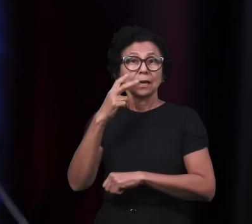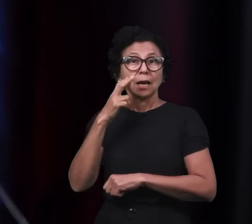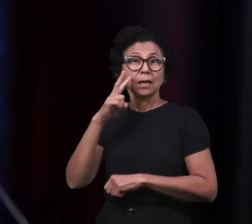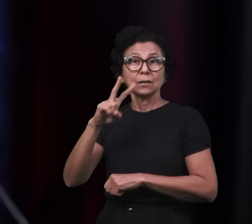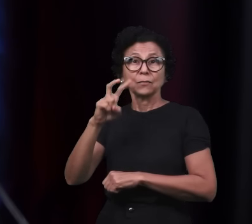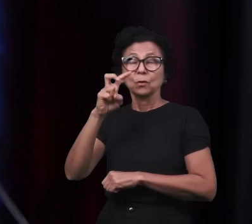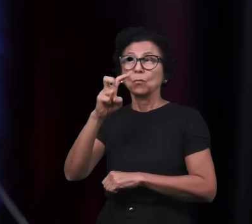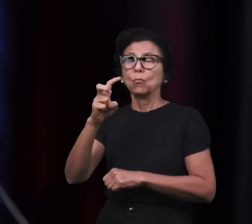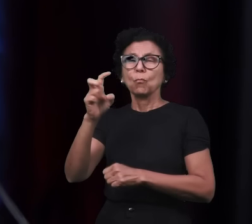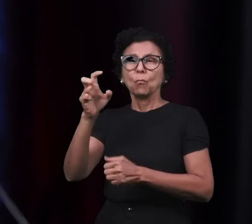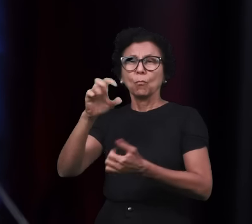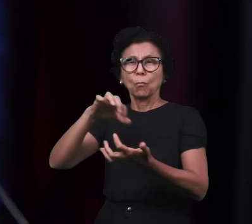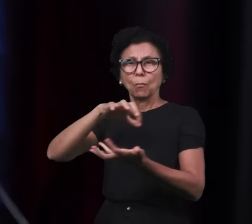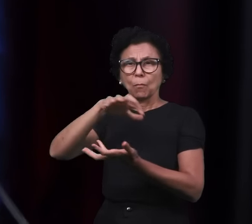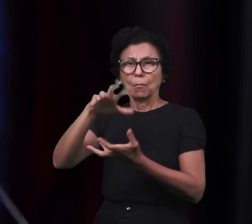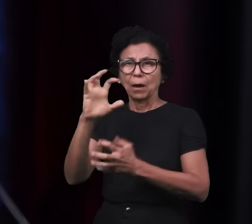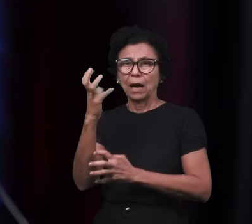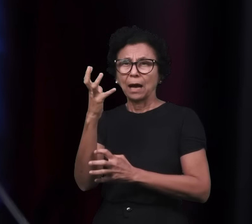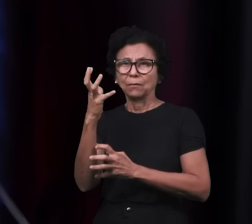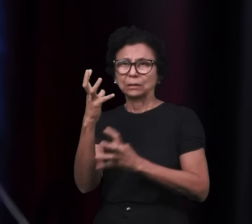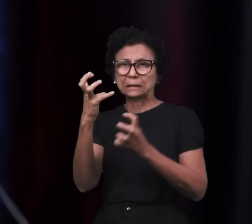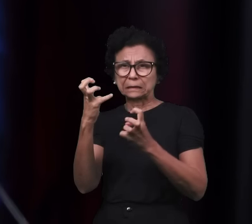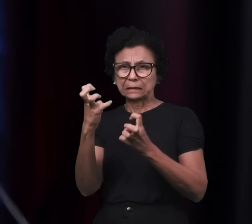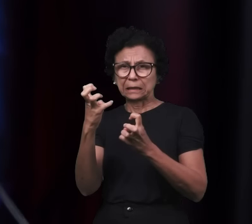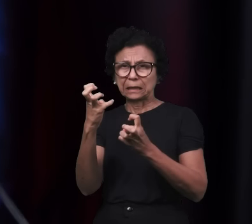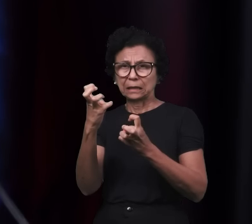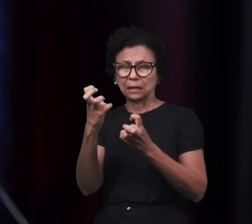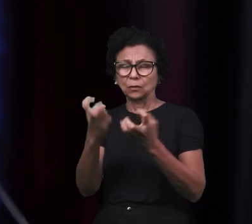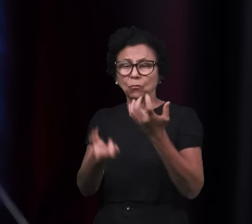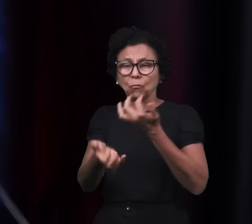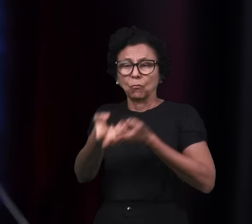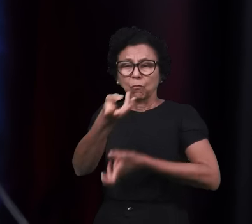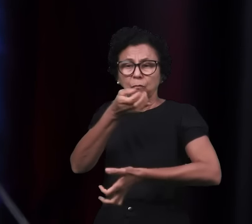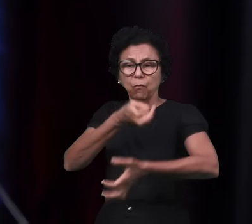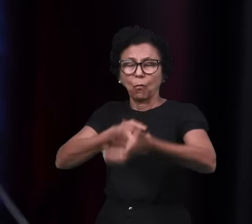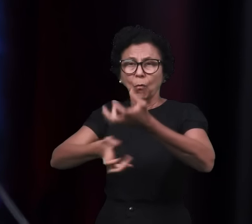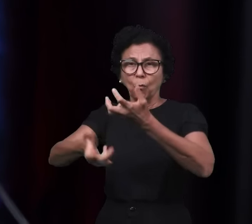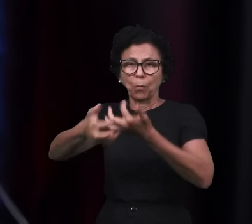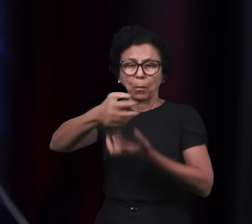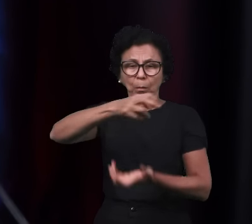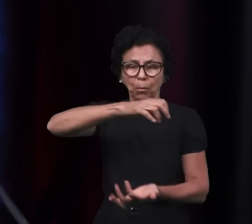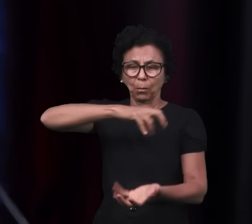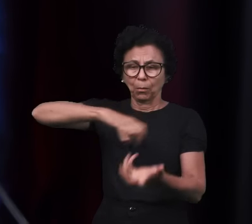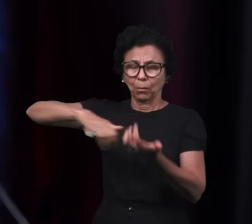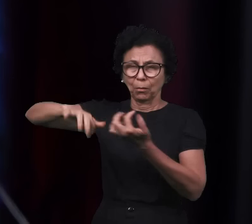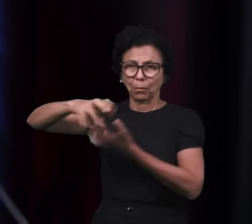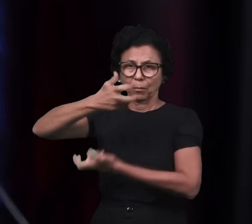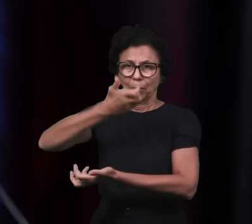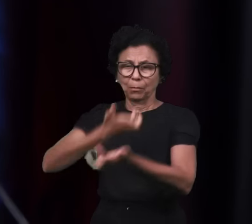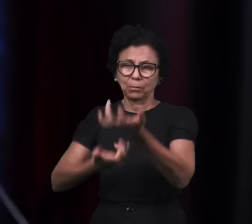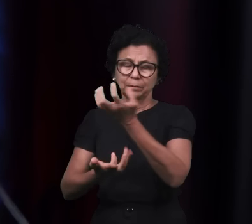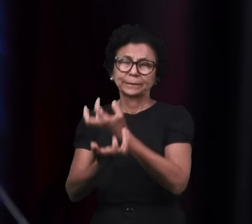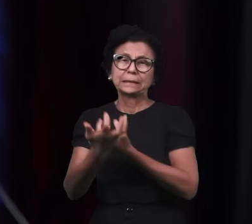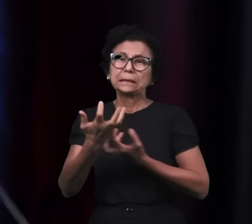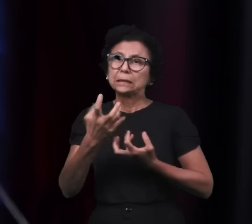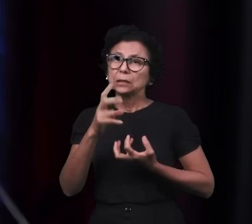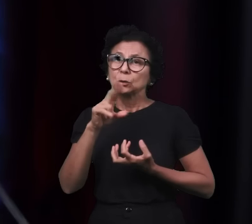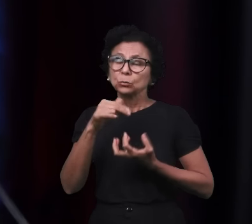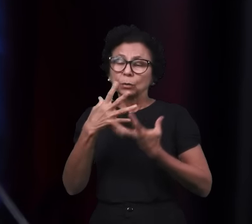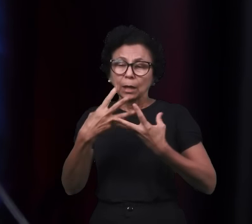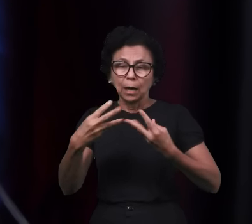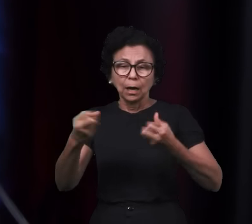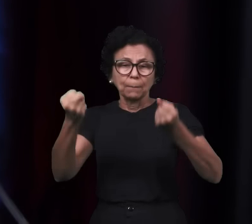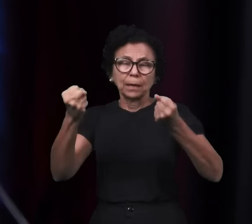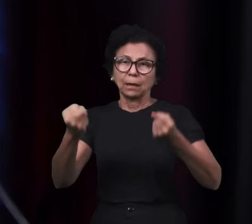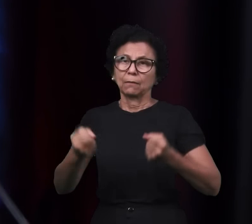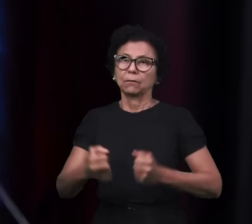ouve a voz do Senhor, e essa é a experiência que o Senhor quer fazer com cada um de nós, cada um dos servos. Tenham essa experiência,